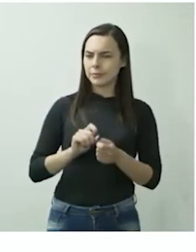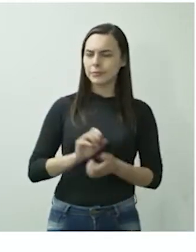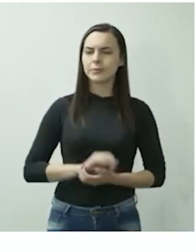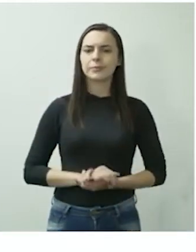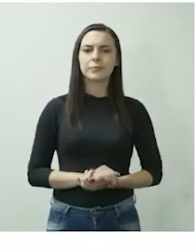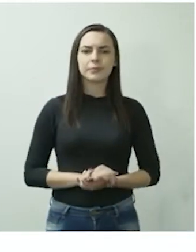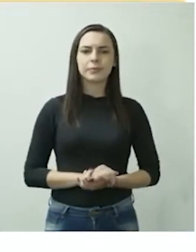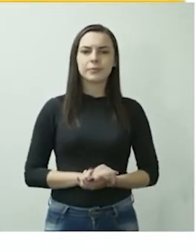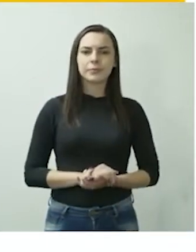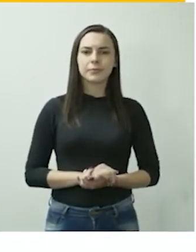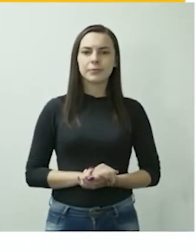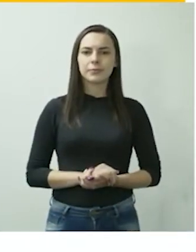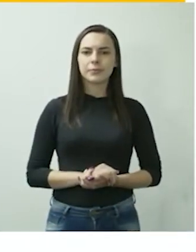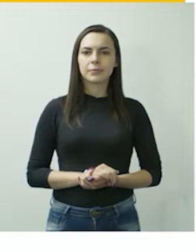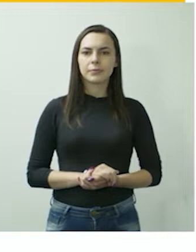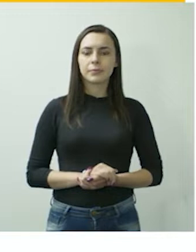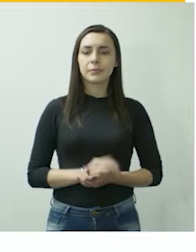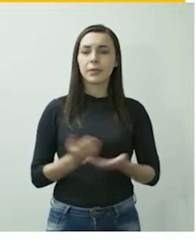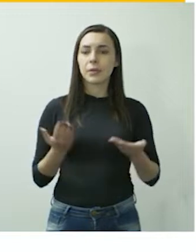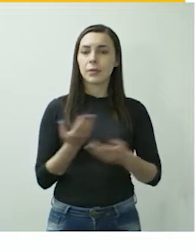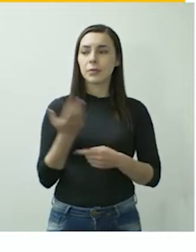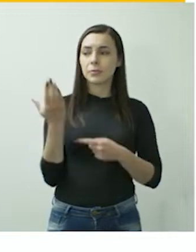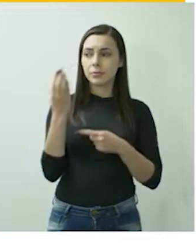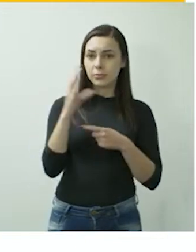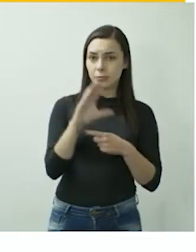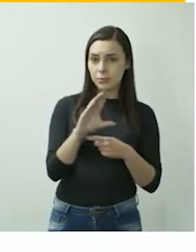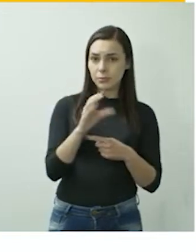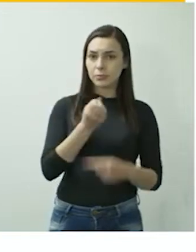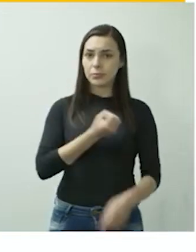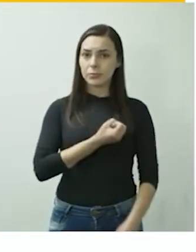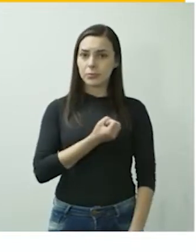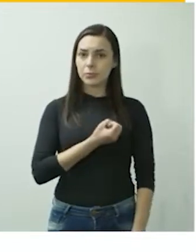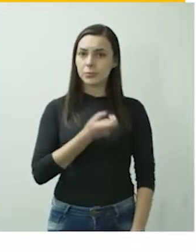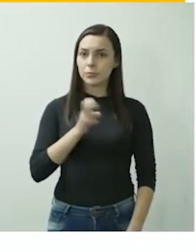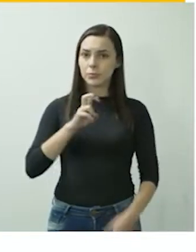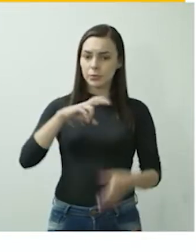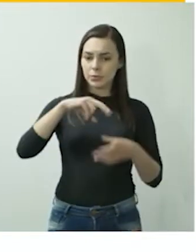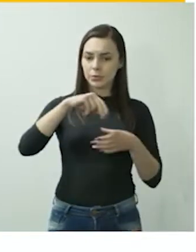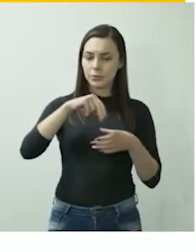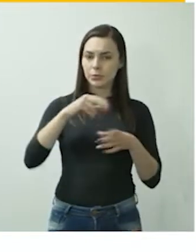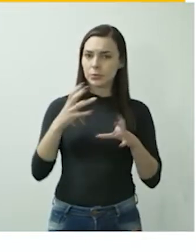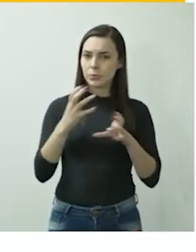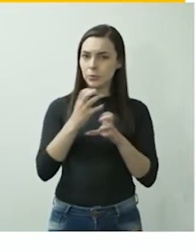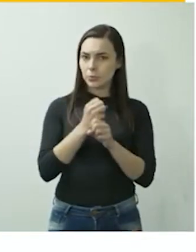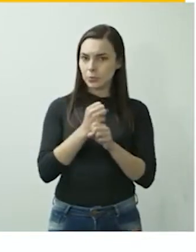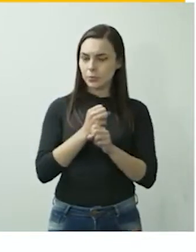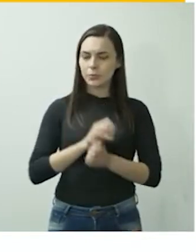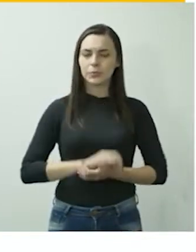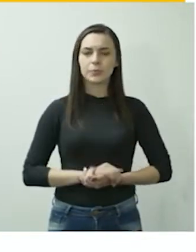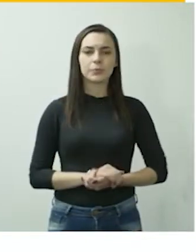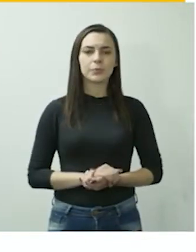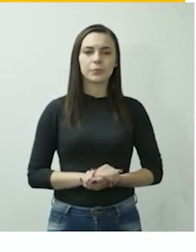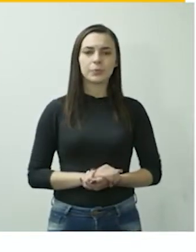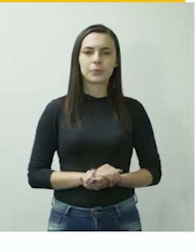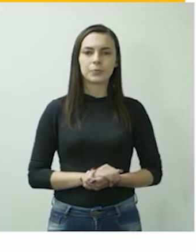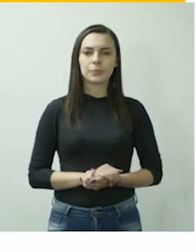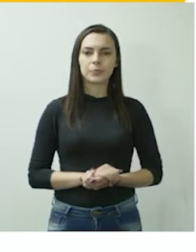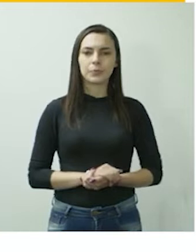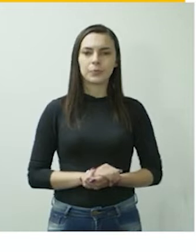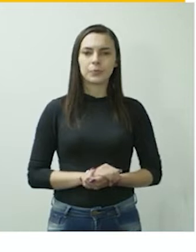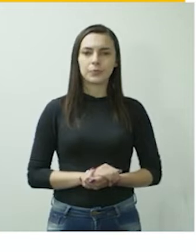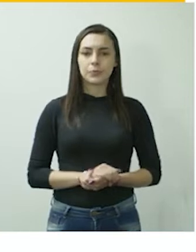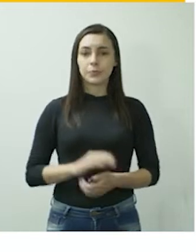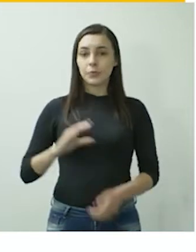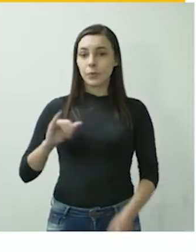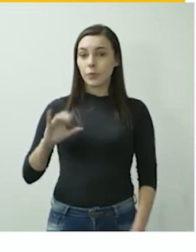Vou colocar ali para vocês o total de tampinhas. Vejam lá, total 5 tampinhas. O